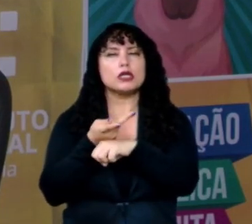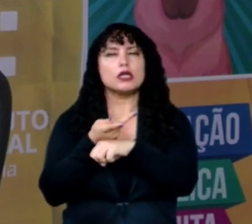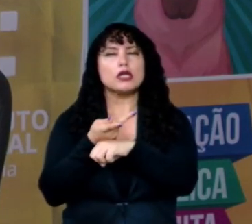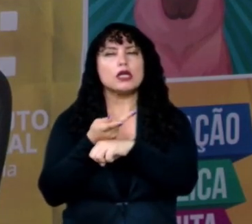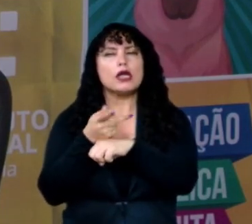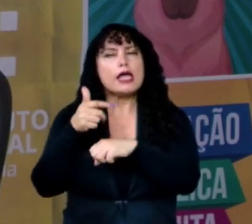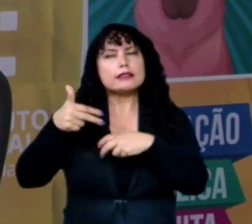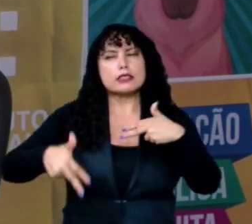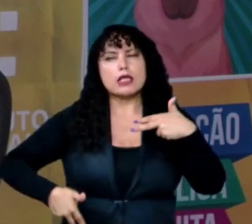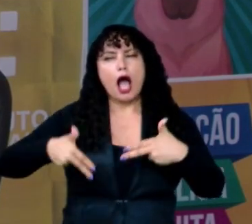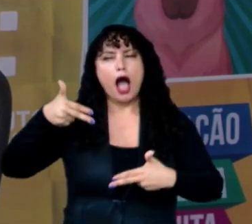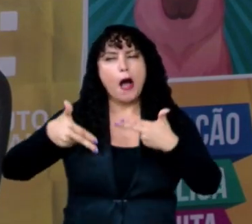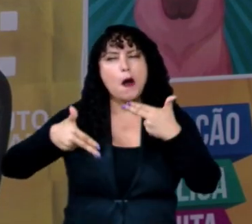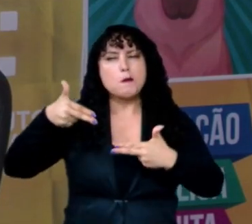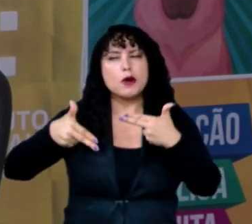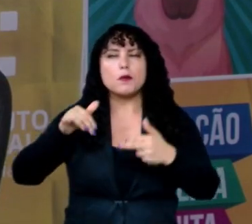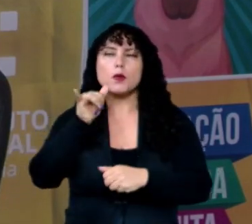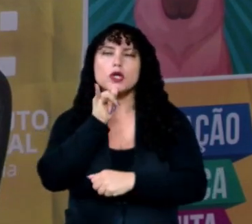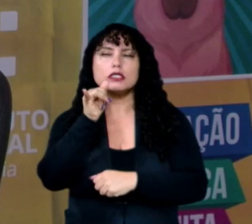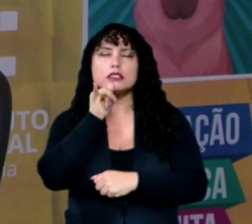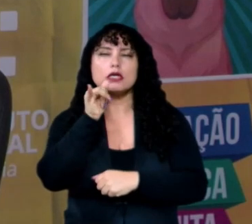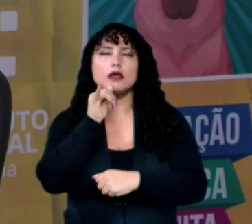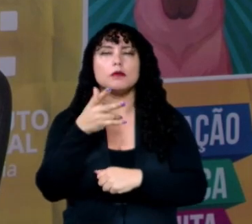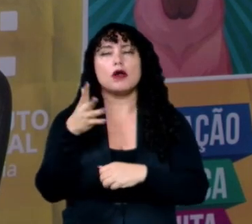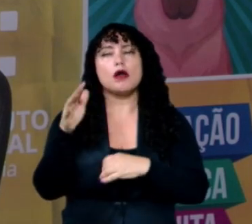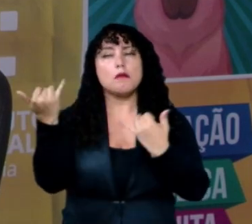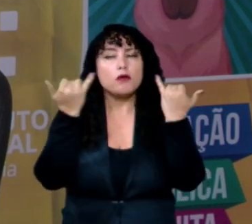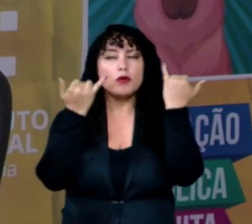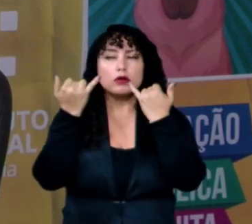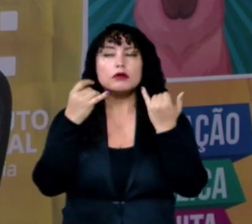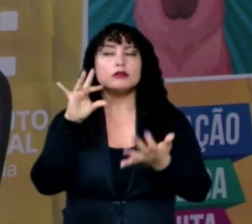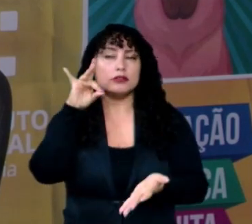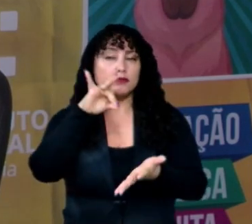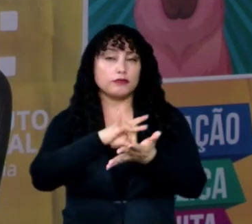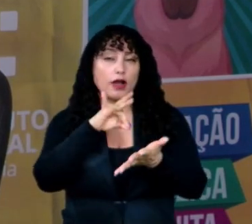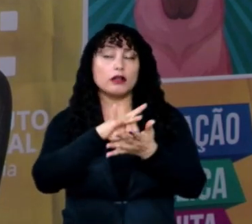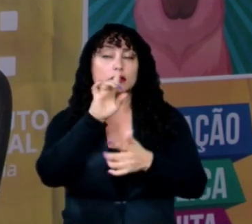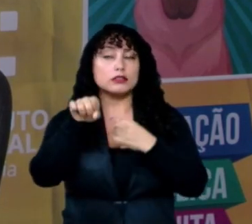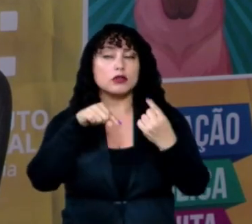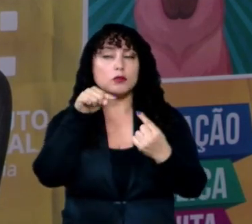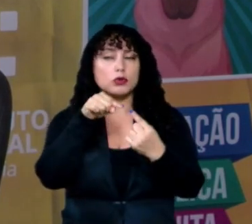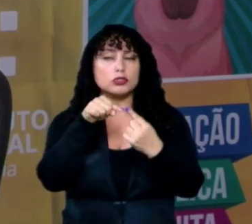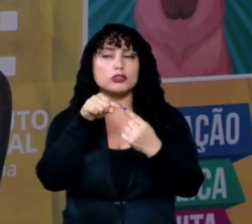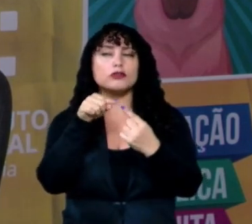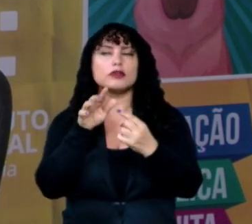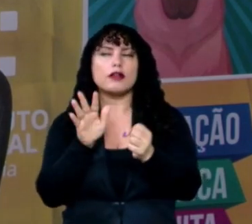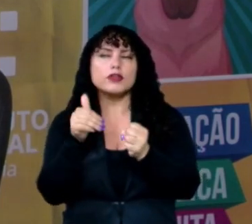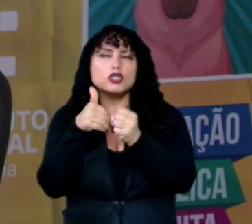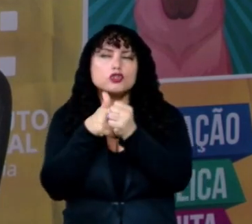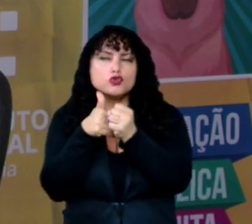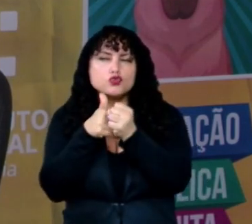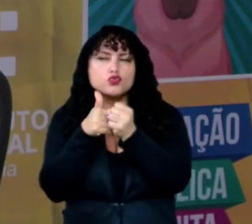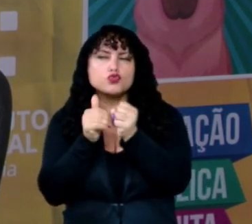esse armamento. Então, esse, por exemplo, é um tipo de informação que, de fato, existem razões para que ela fique reservada, né?